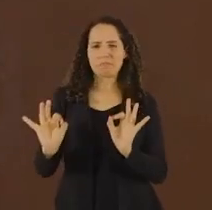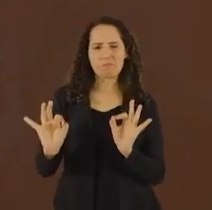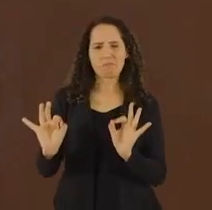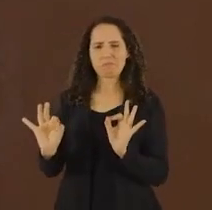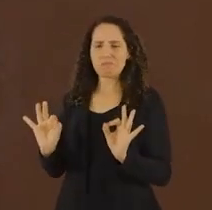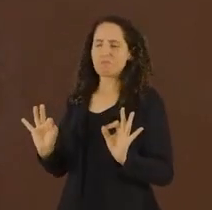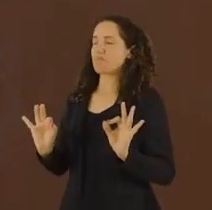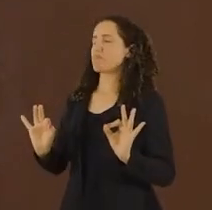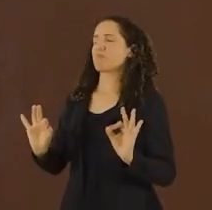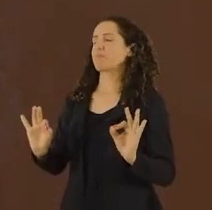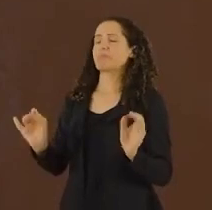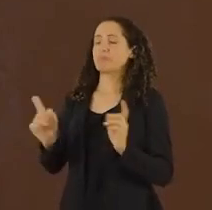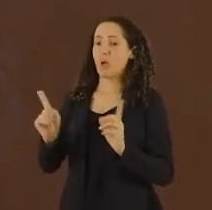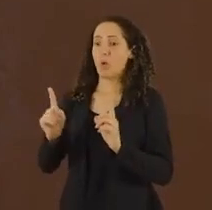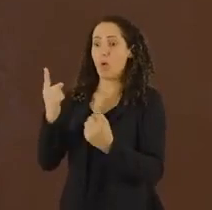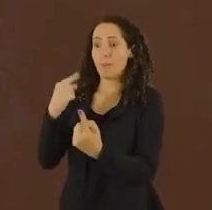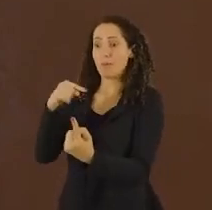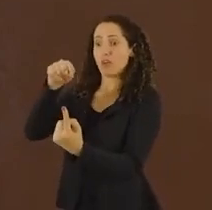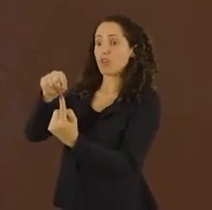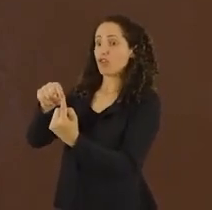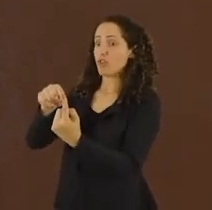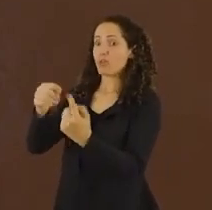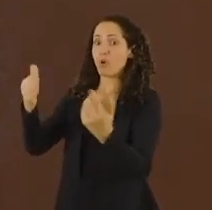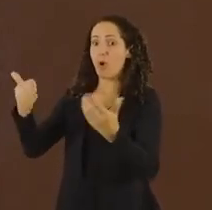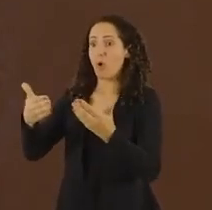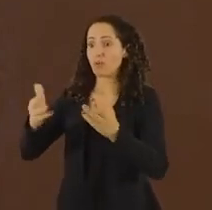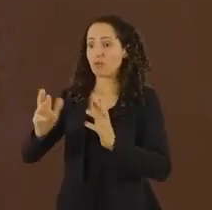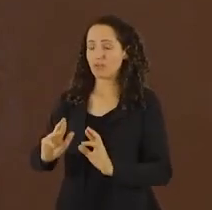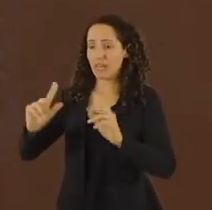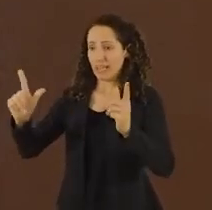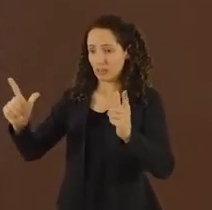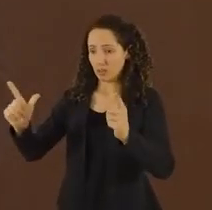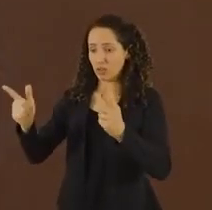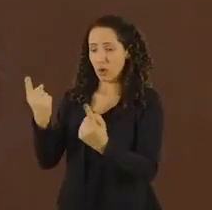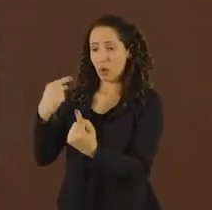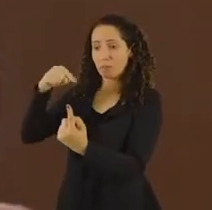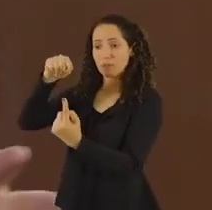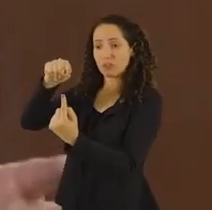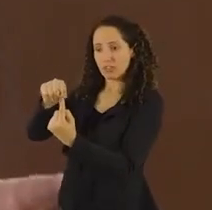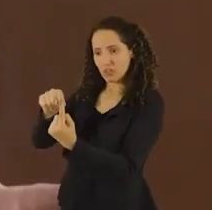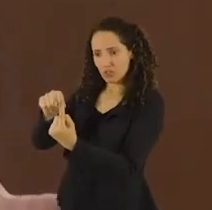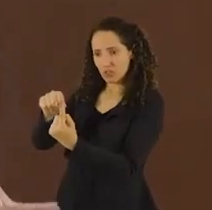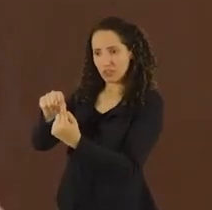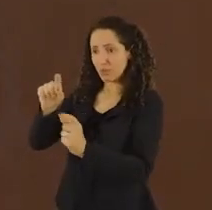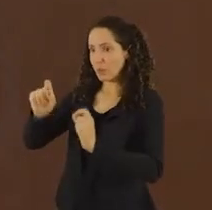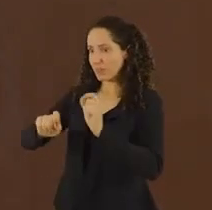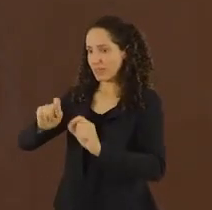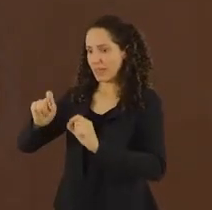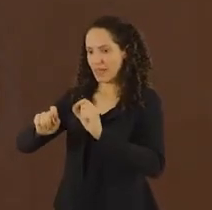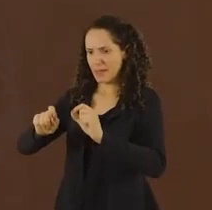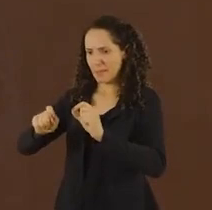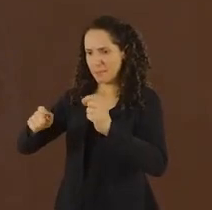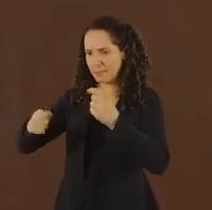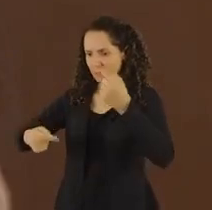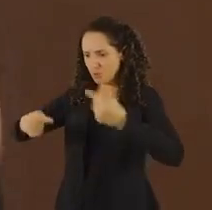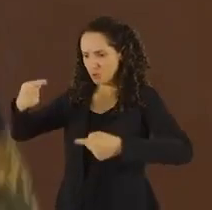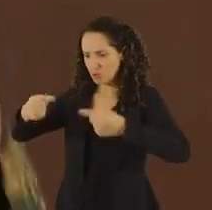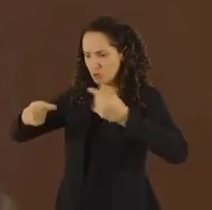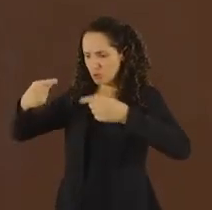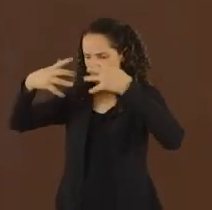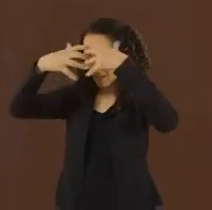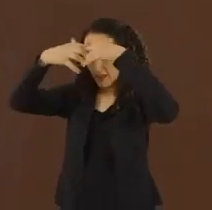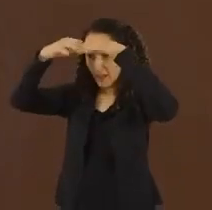hoje as academias elas são é para realmente colocar uma massa crítica de